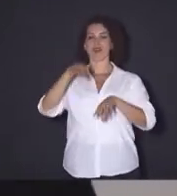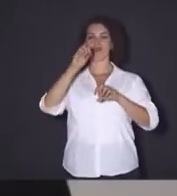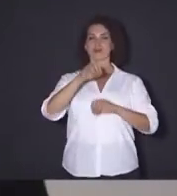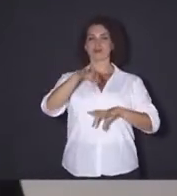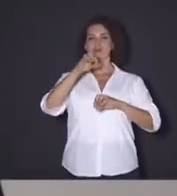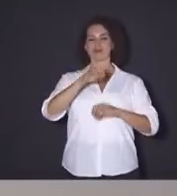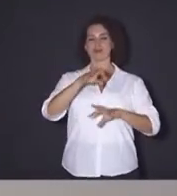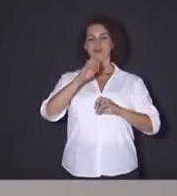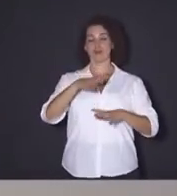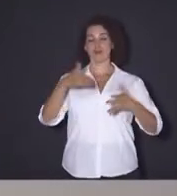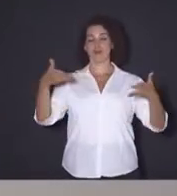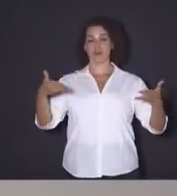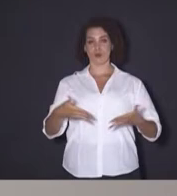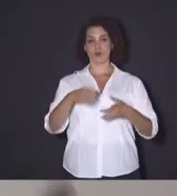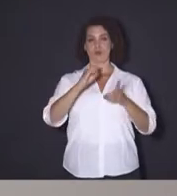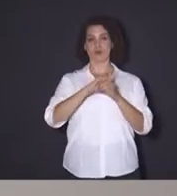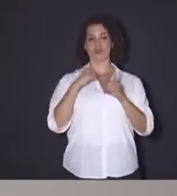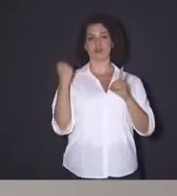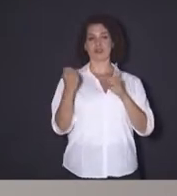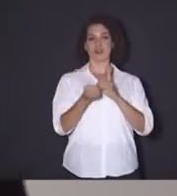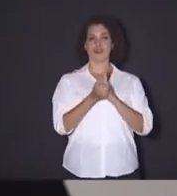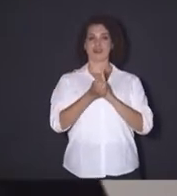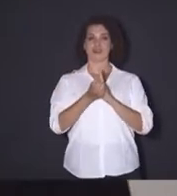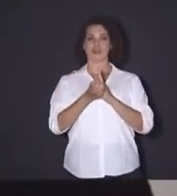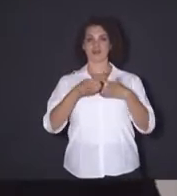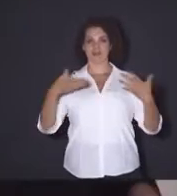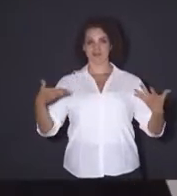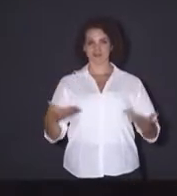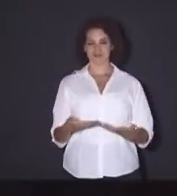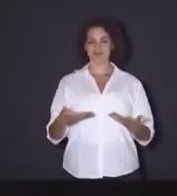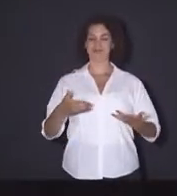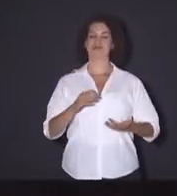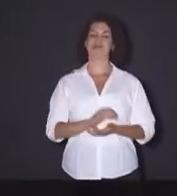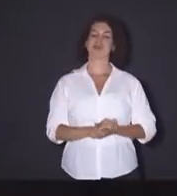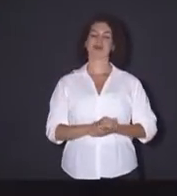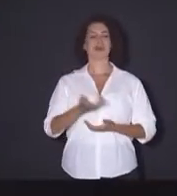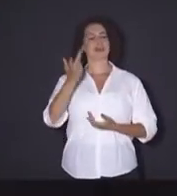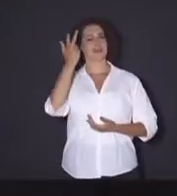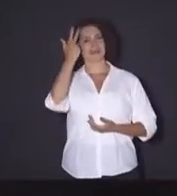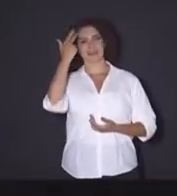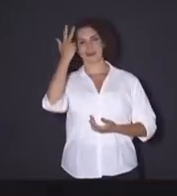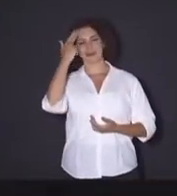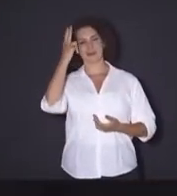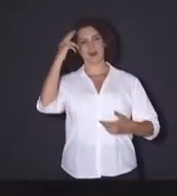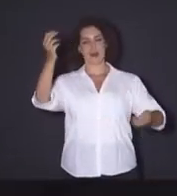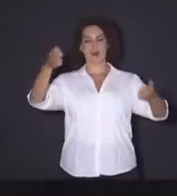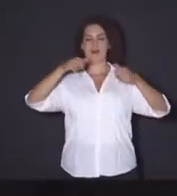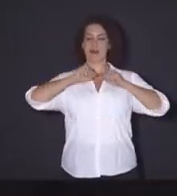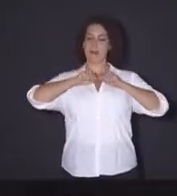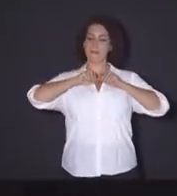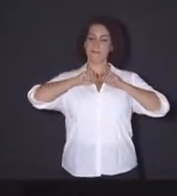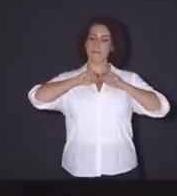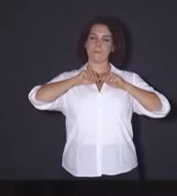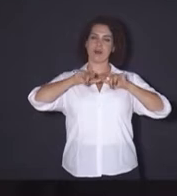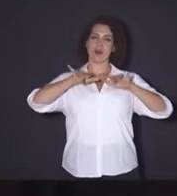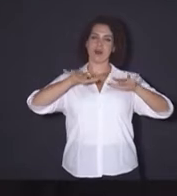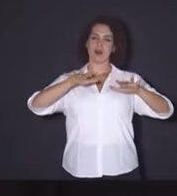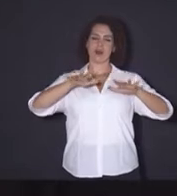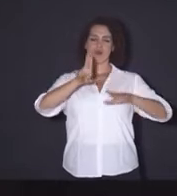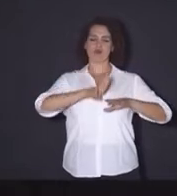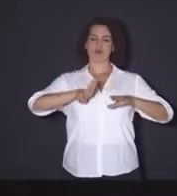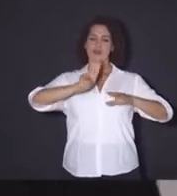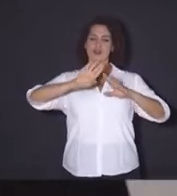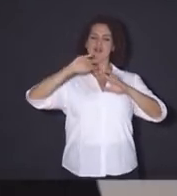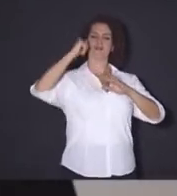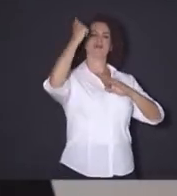sociedade contemporânea. E nada mais natural do que expandir os nossos muros, os muros da universidade, Jackson, para